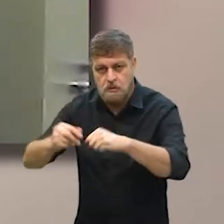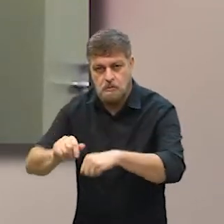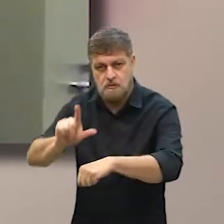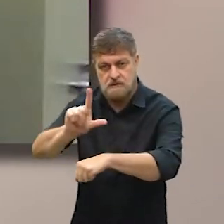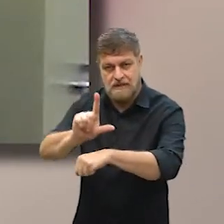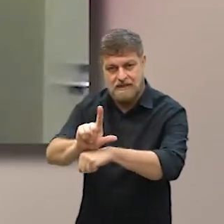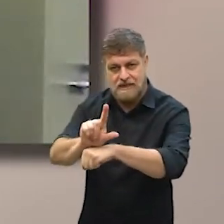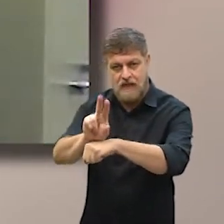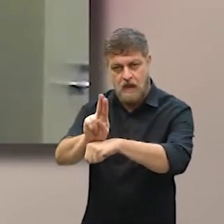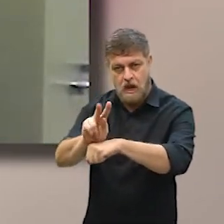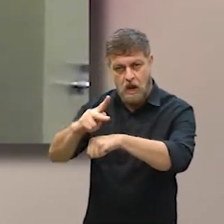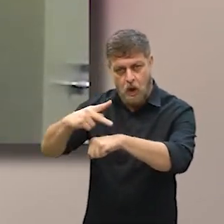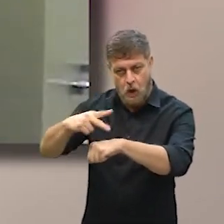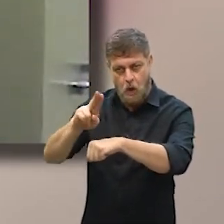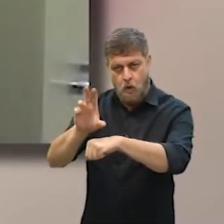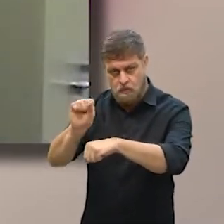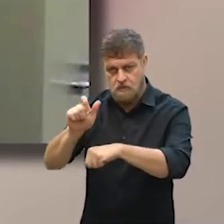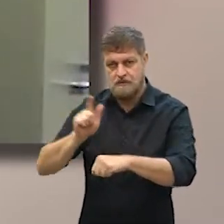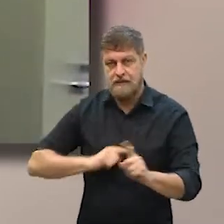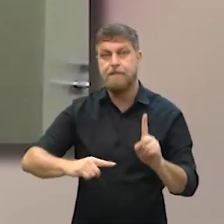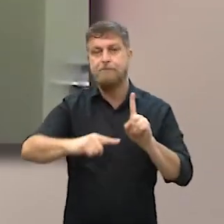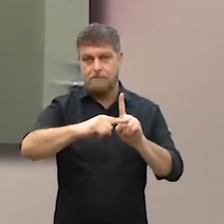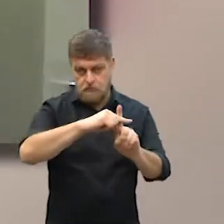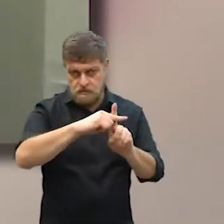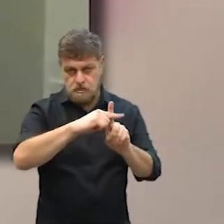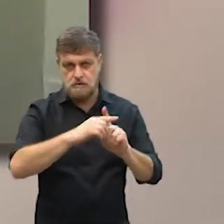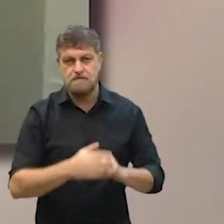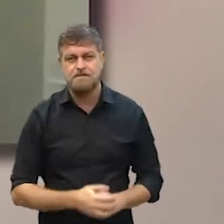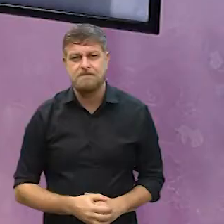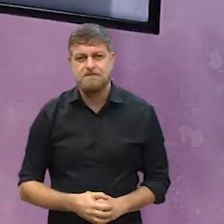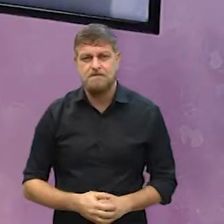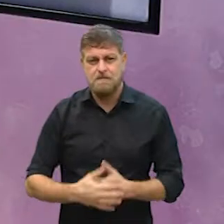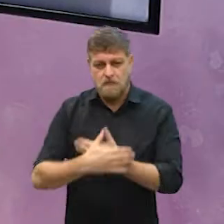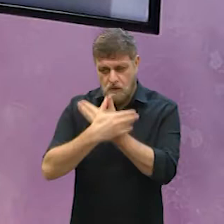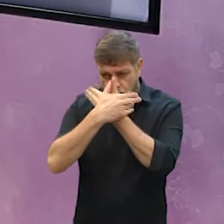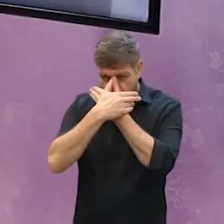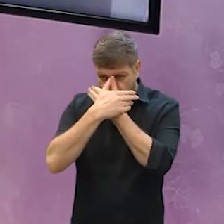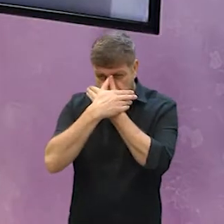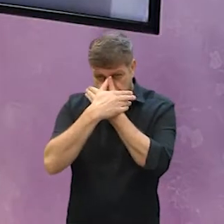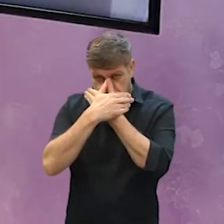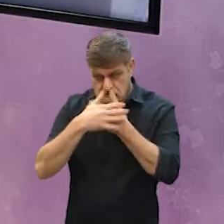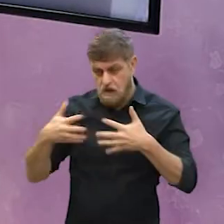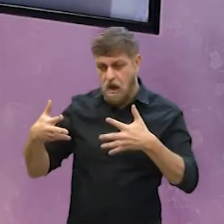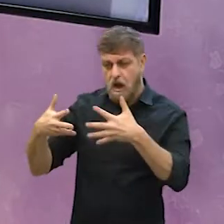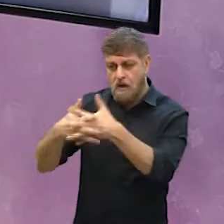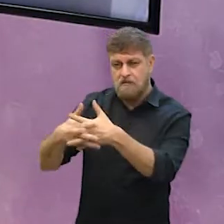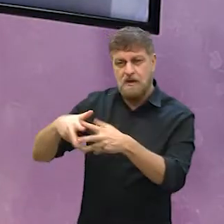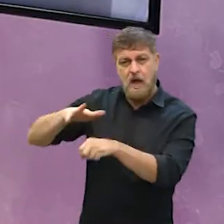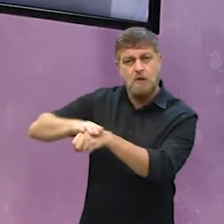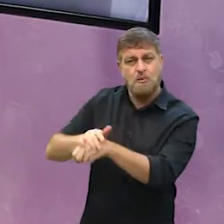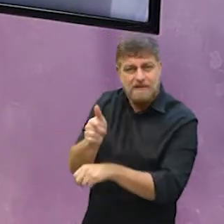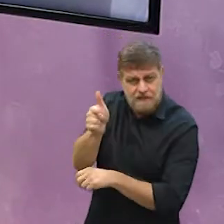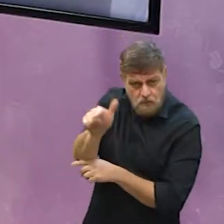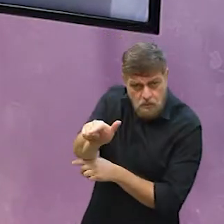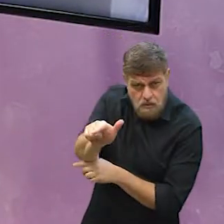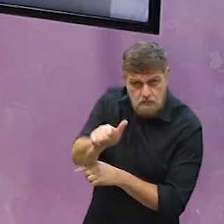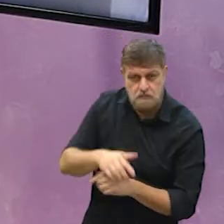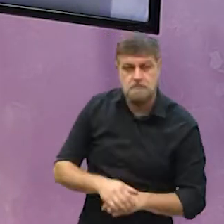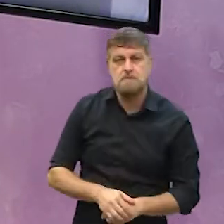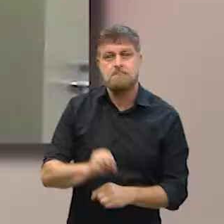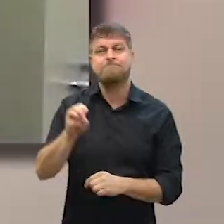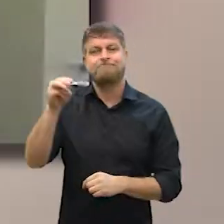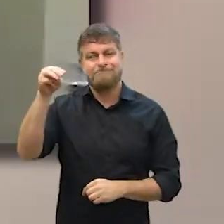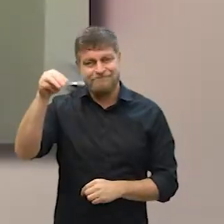pacientes com lúpus que está em atividade tem que ter esse teste positivo lupus pode ser confundido com outra